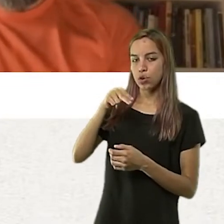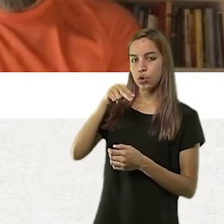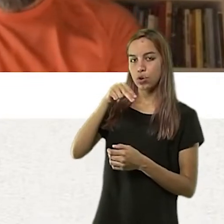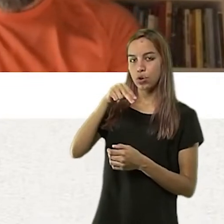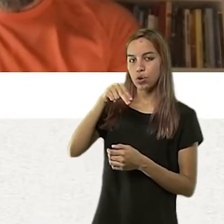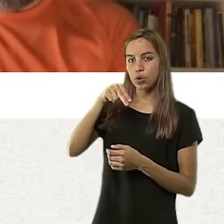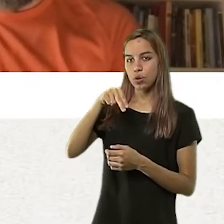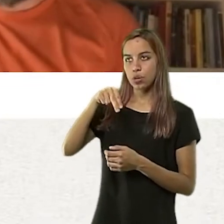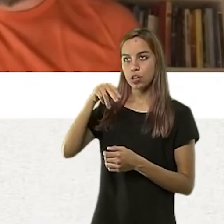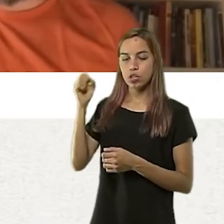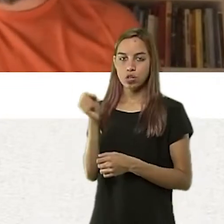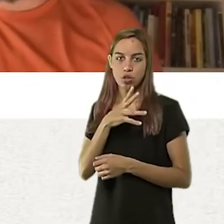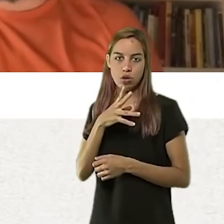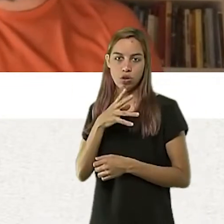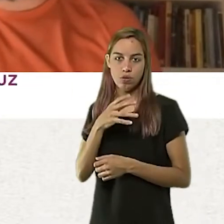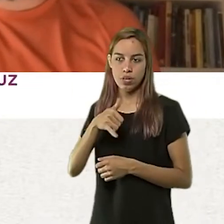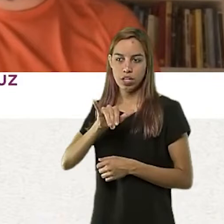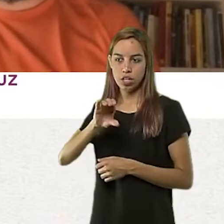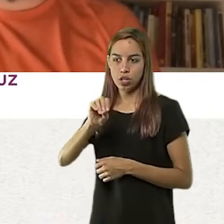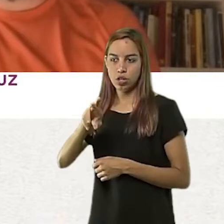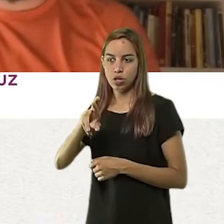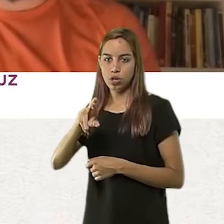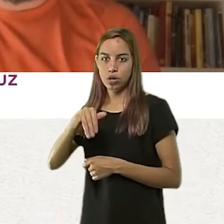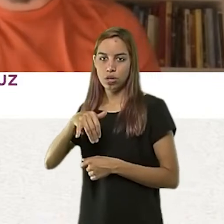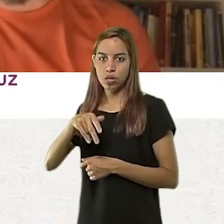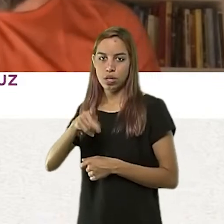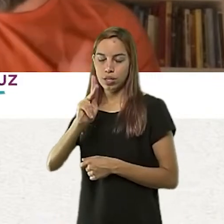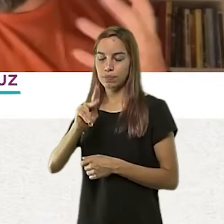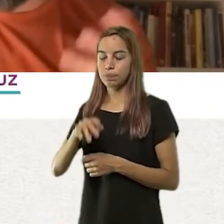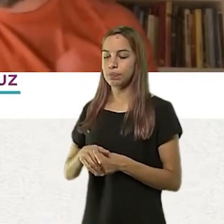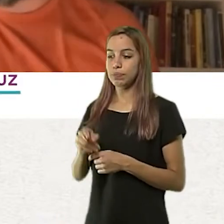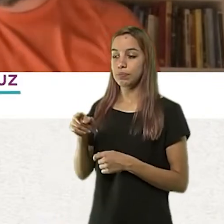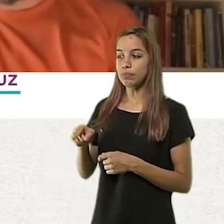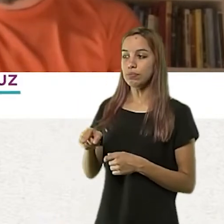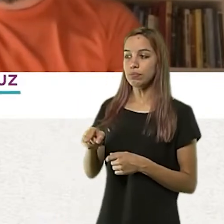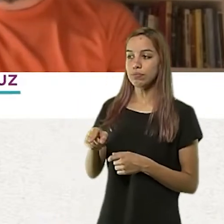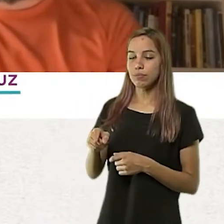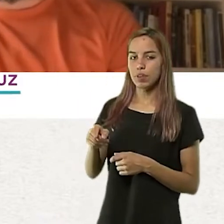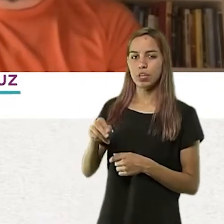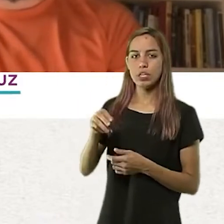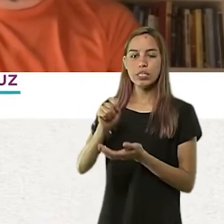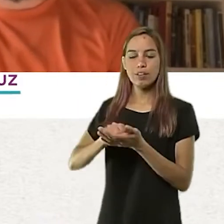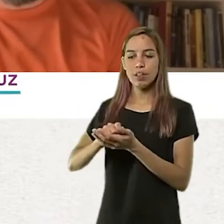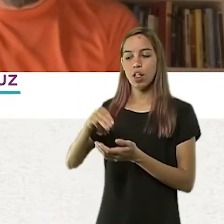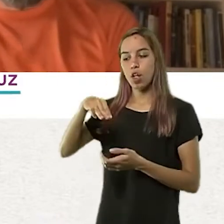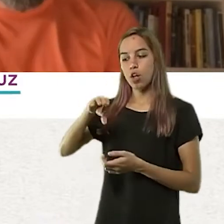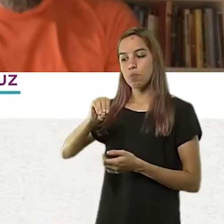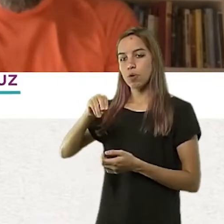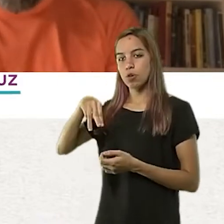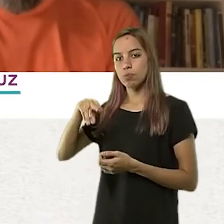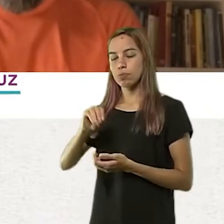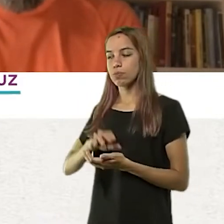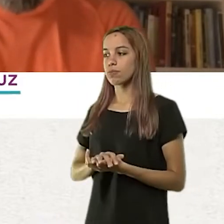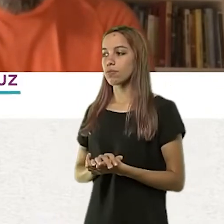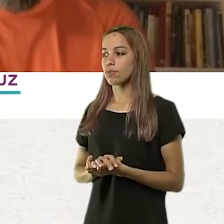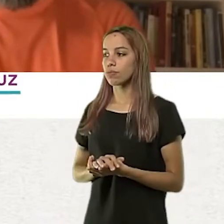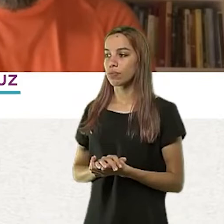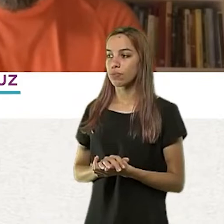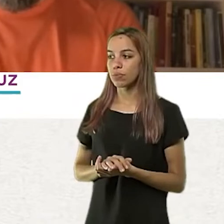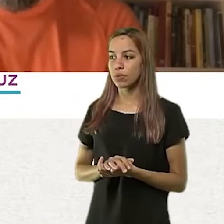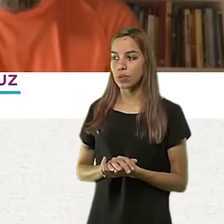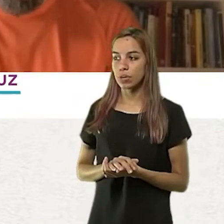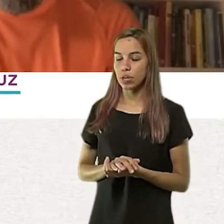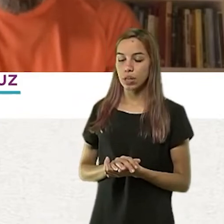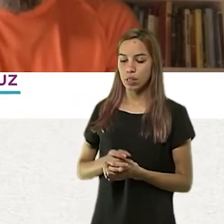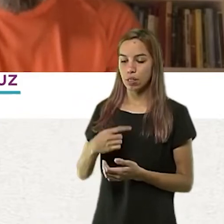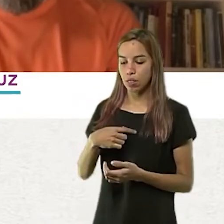e na realidade acabou por ser usado mais tarde. Usei-o mais tarde para compor uma personagem que